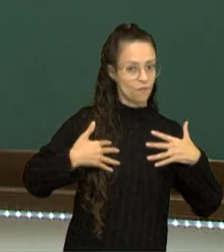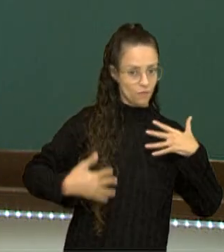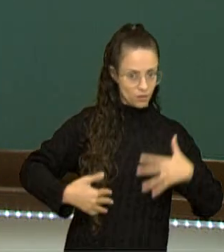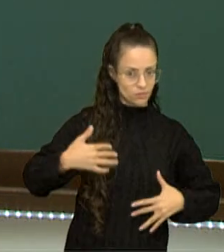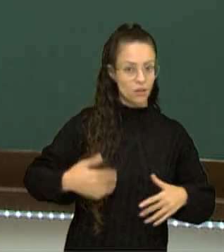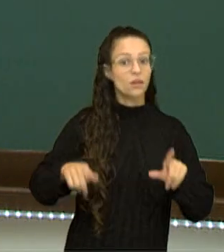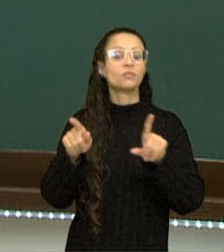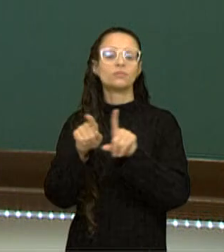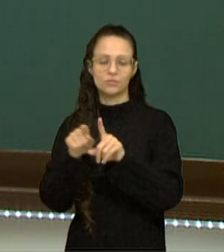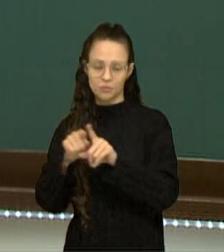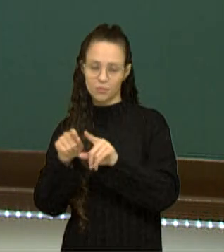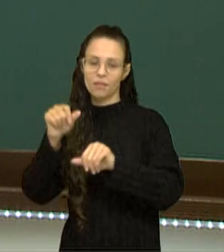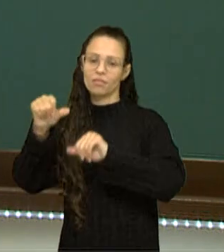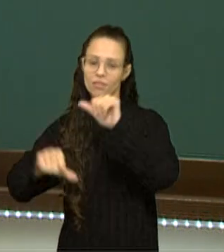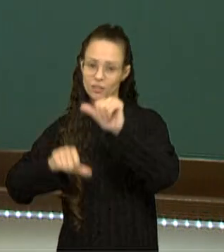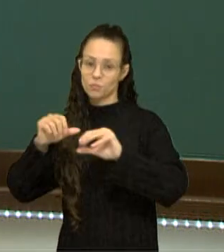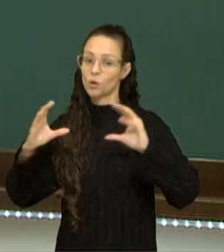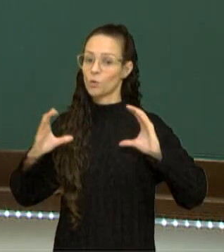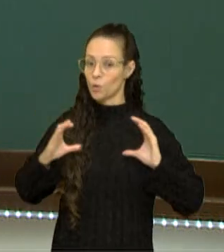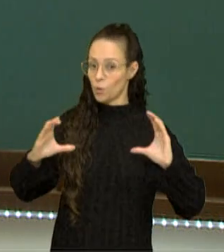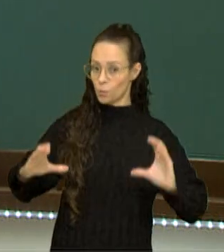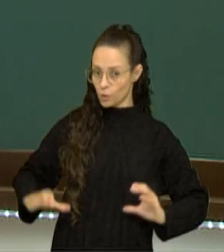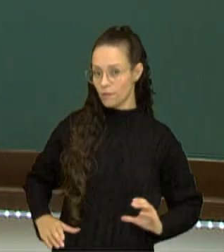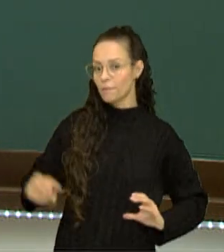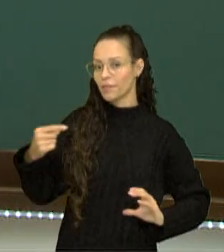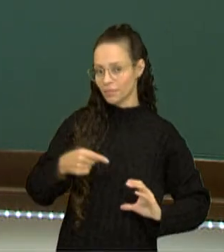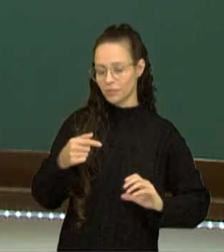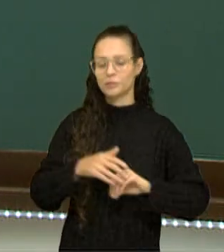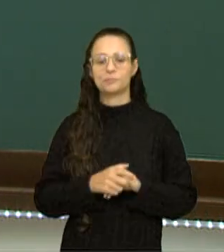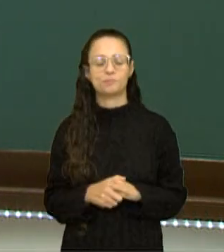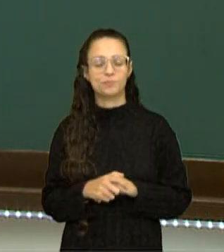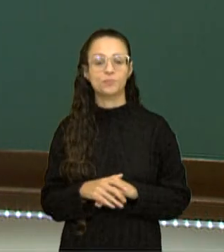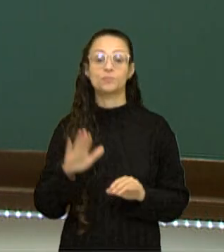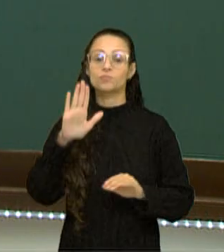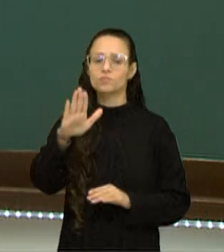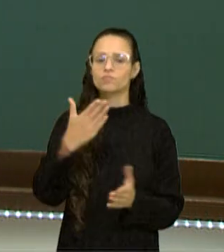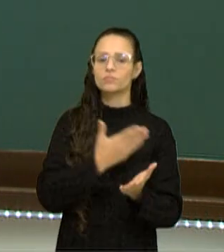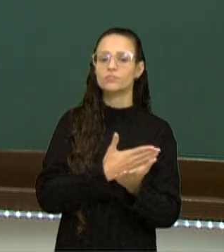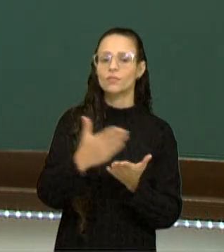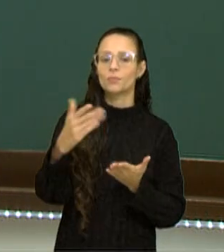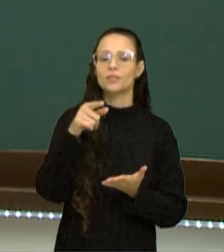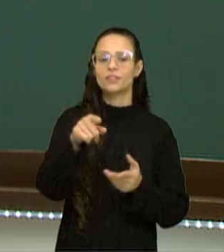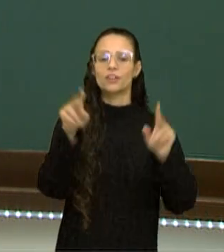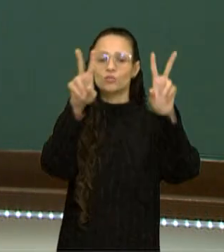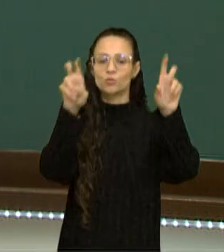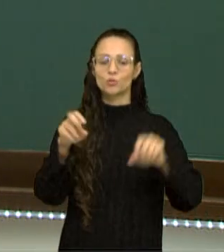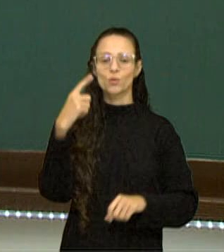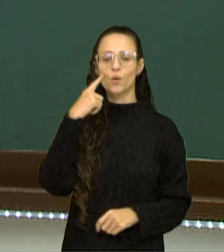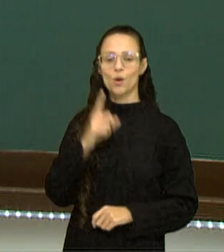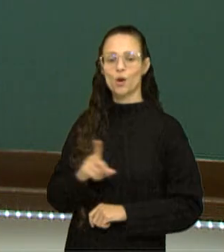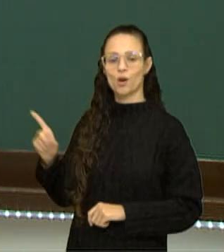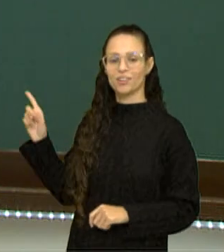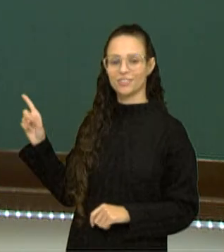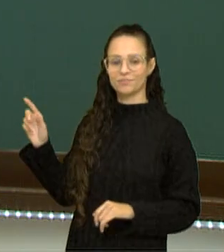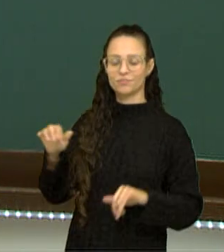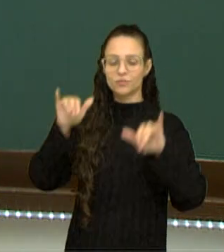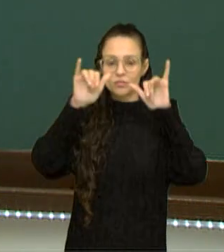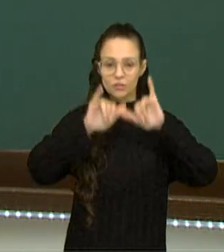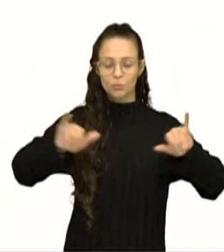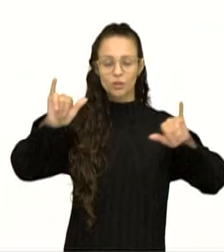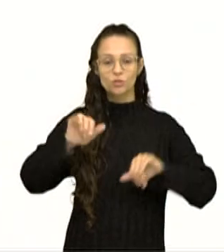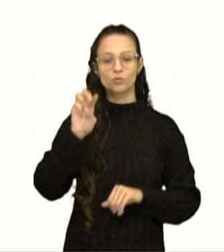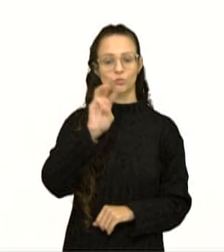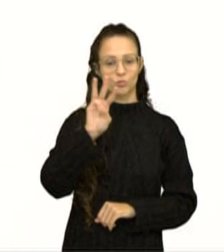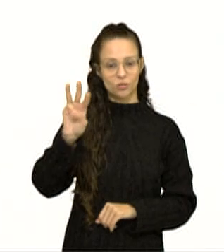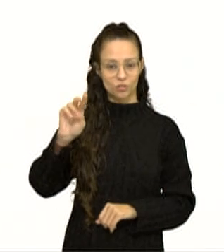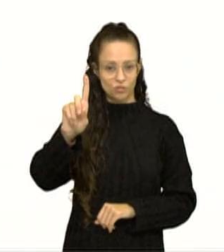físicas, mas também comportamentais. Então, para a gente começar esse assunto, dá uma olhada nessa matéria que saiu no portal